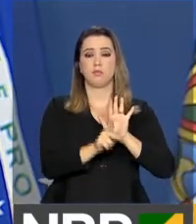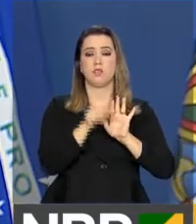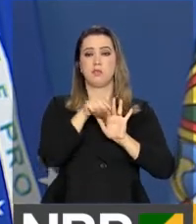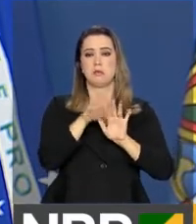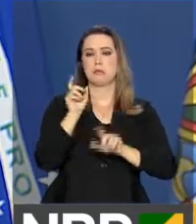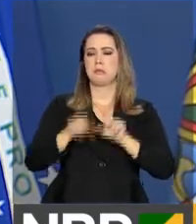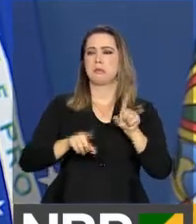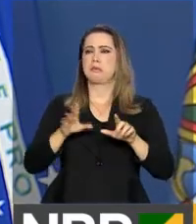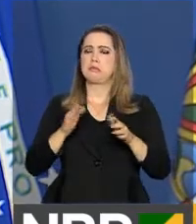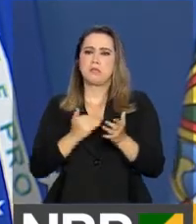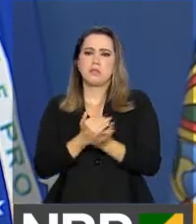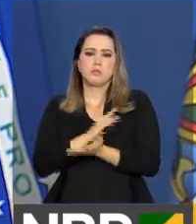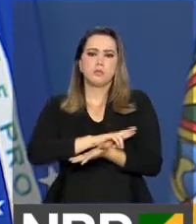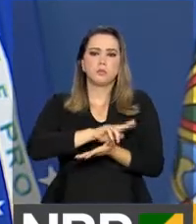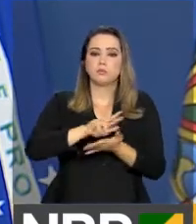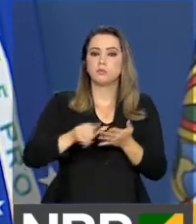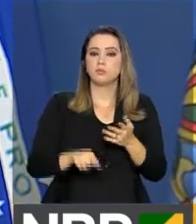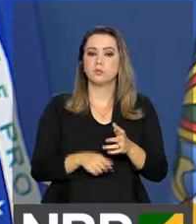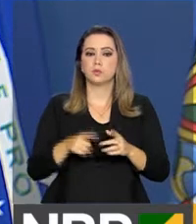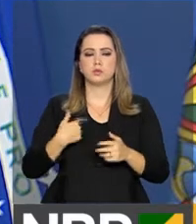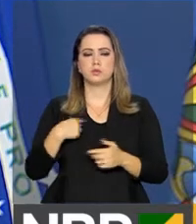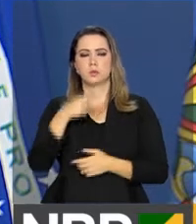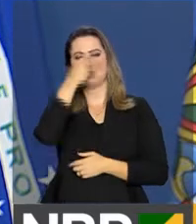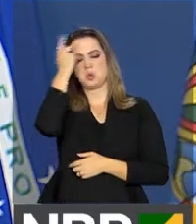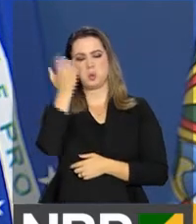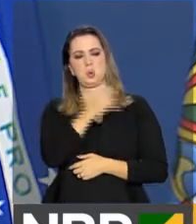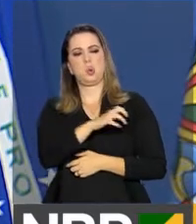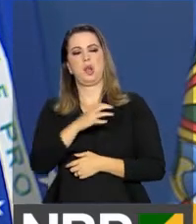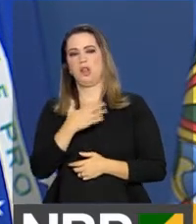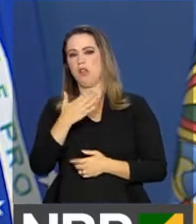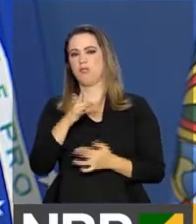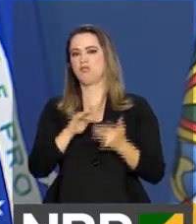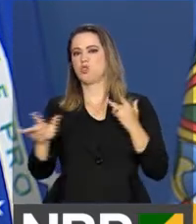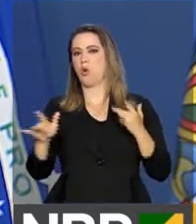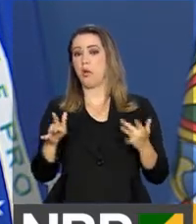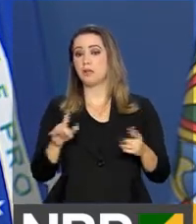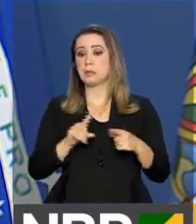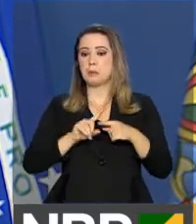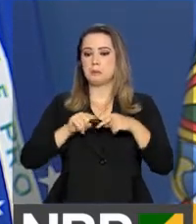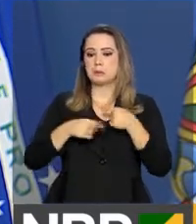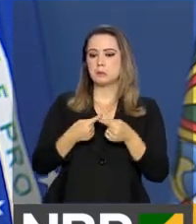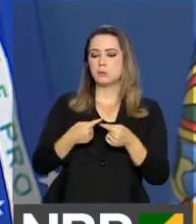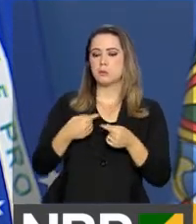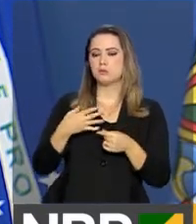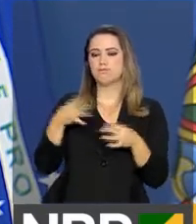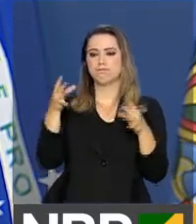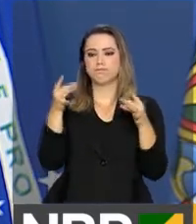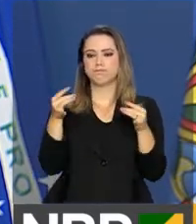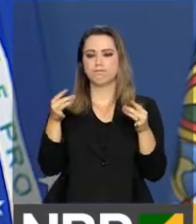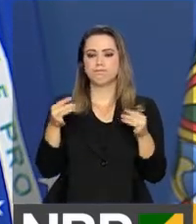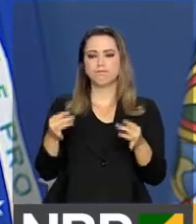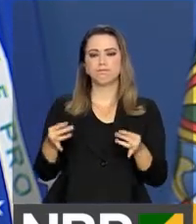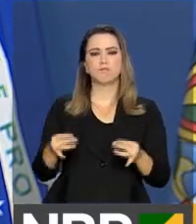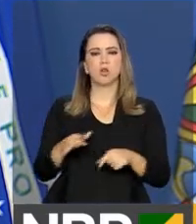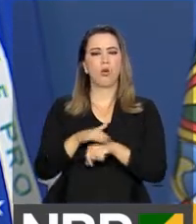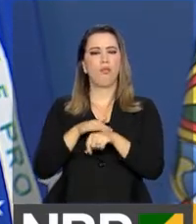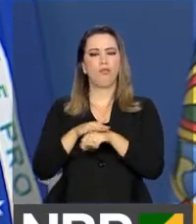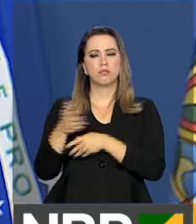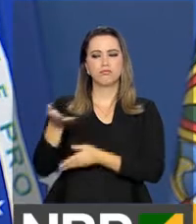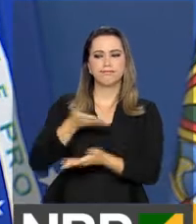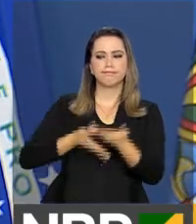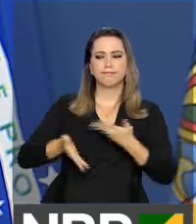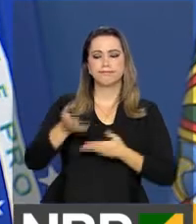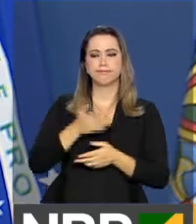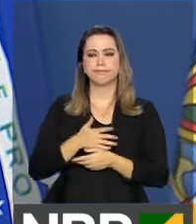emprego largamente uma certa resistência mas logo depois quando se faz a revisão previdenciária as